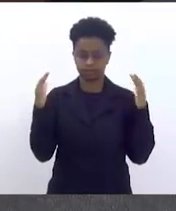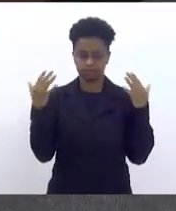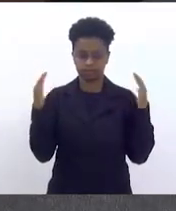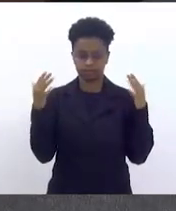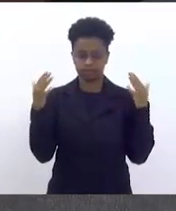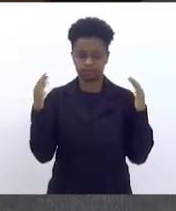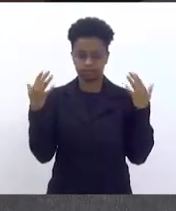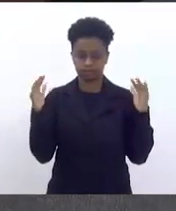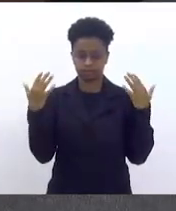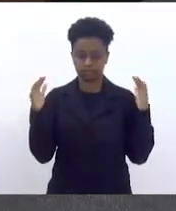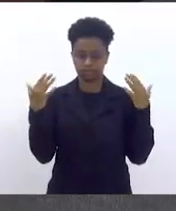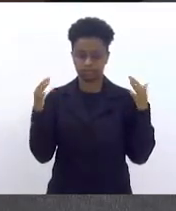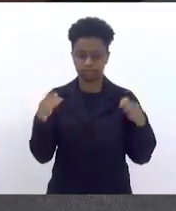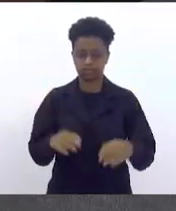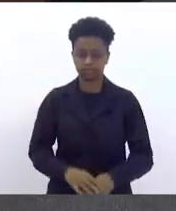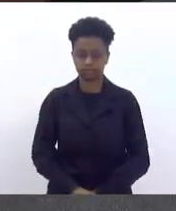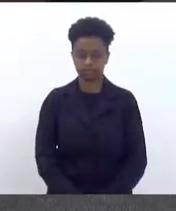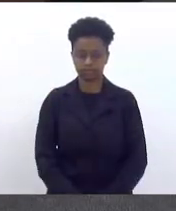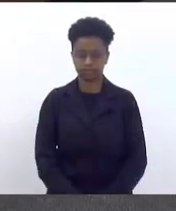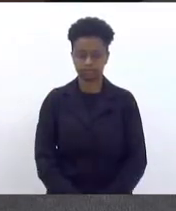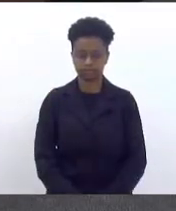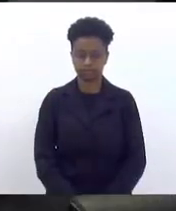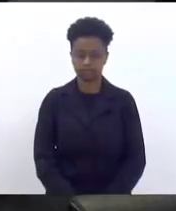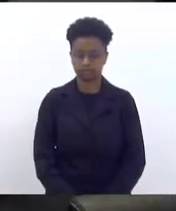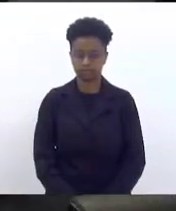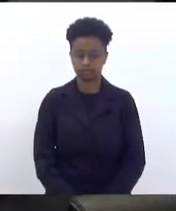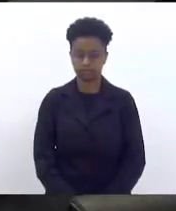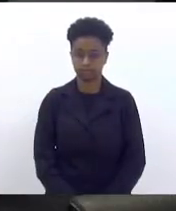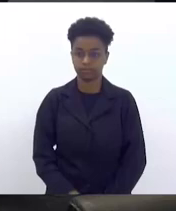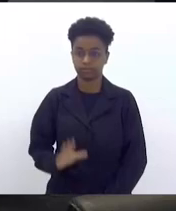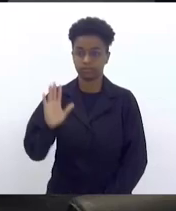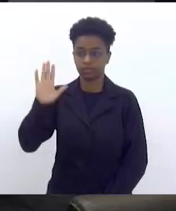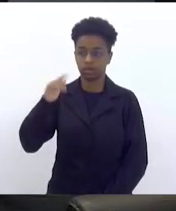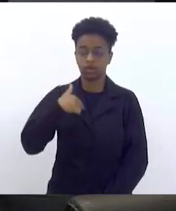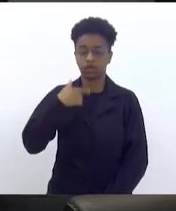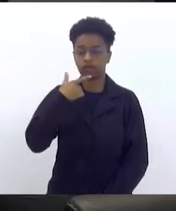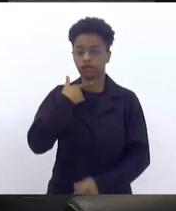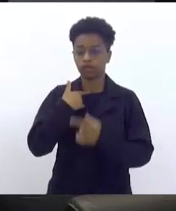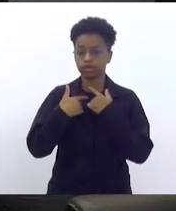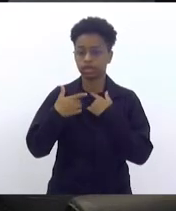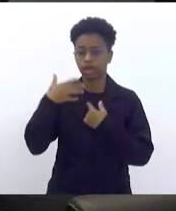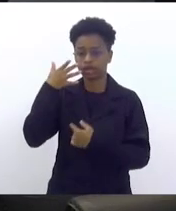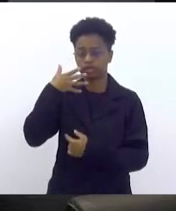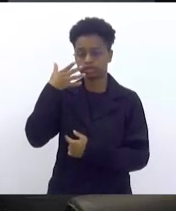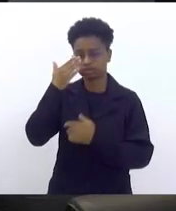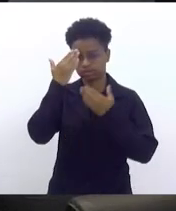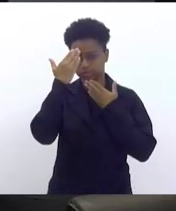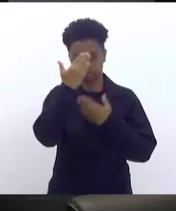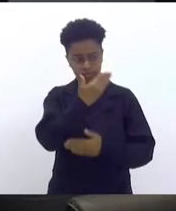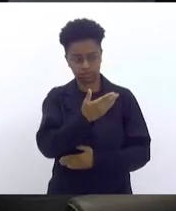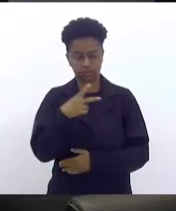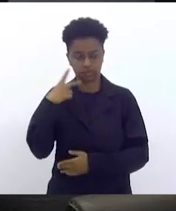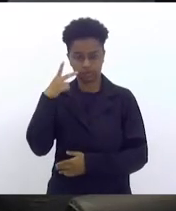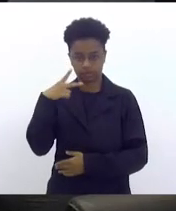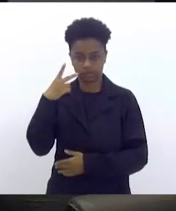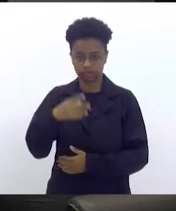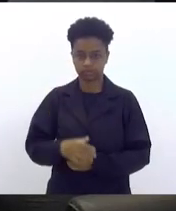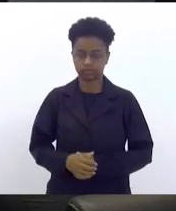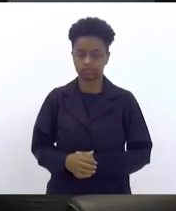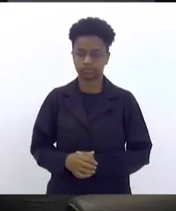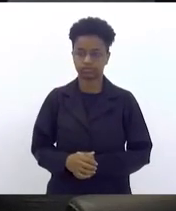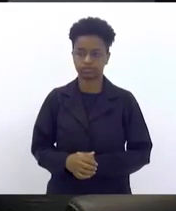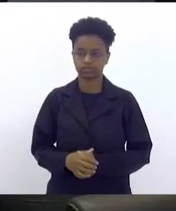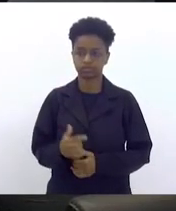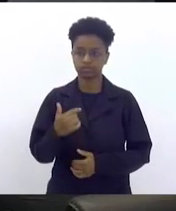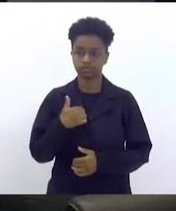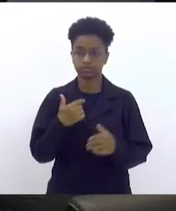agradeço Presidente pela ordem eu queria fazer uma parte aqui agradecendo o vereador eu tô vendo aqui